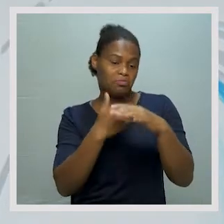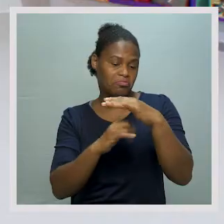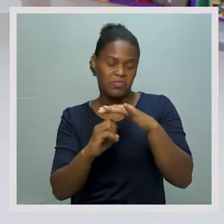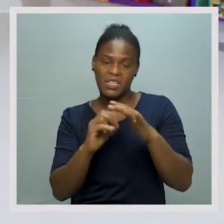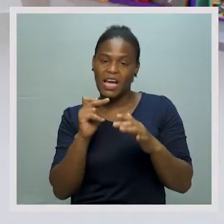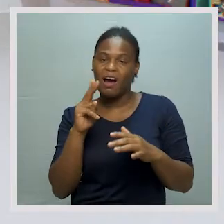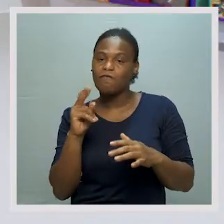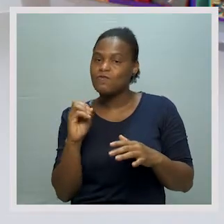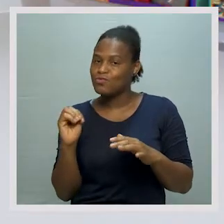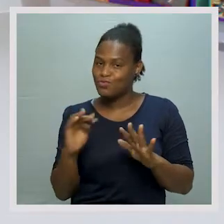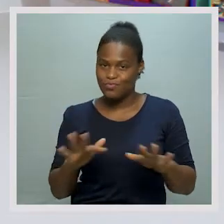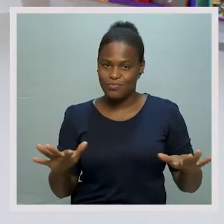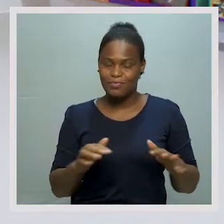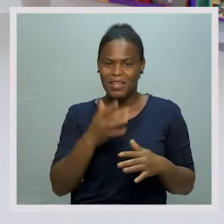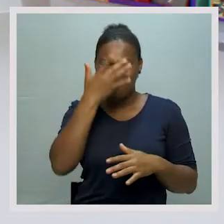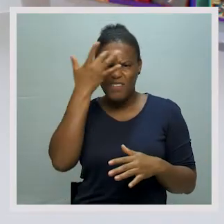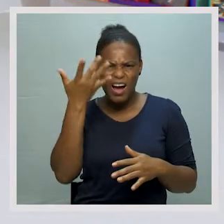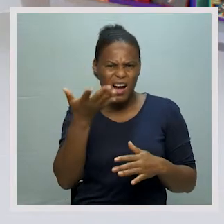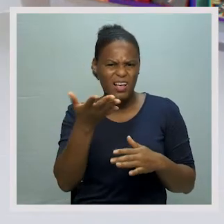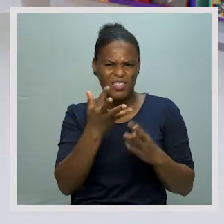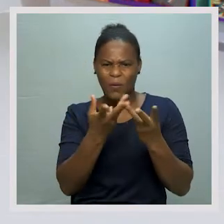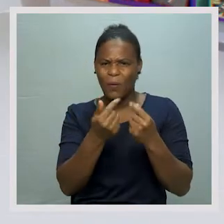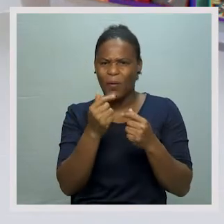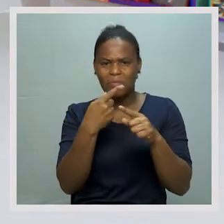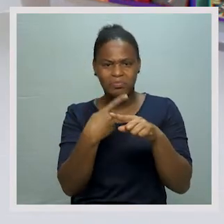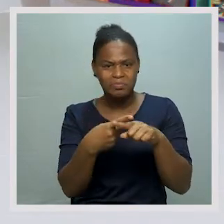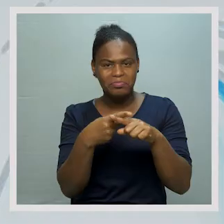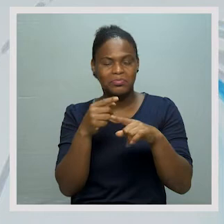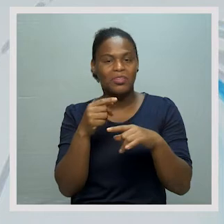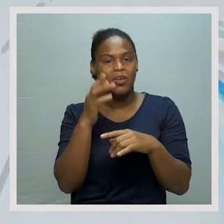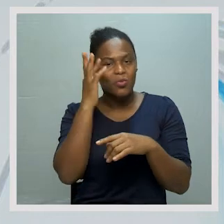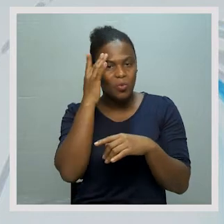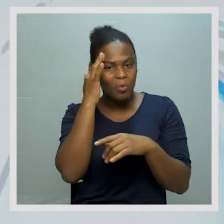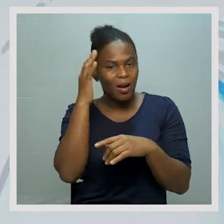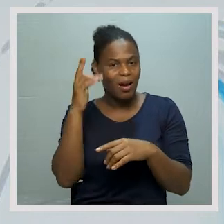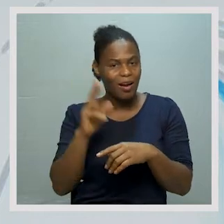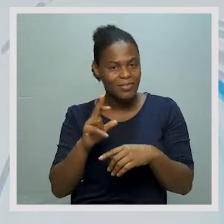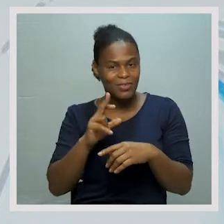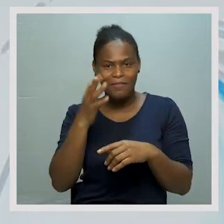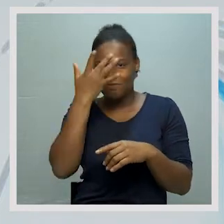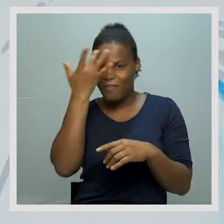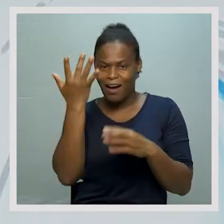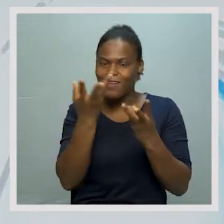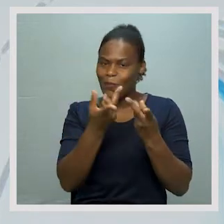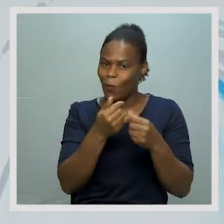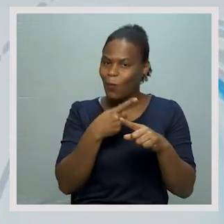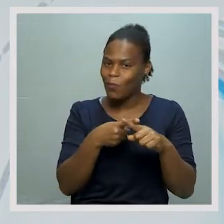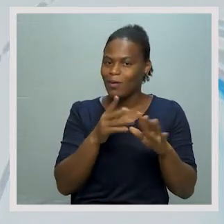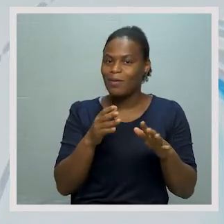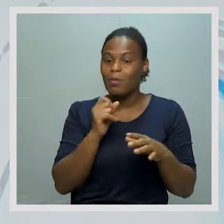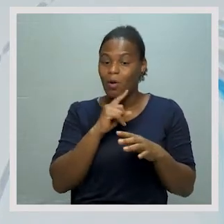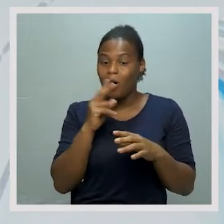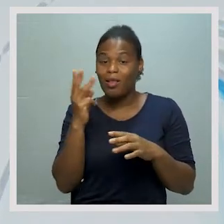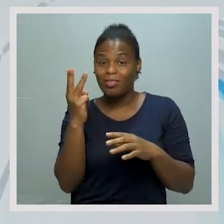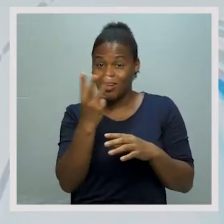3/20. Viram como é fácil fazer a multiplicação de números racionais? Pode encontrar